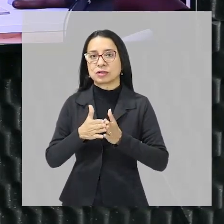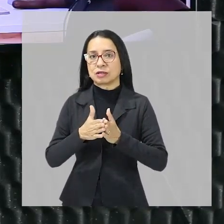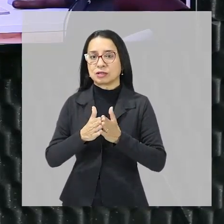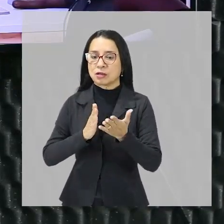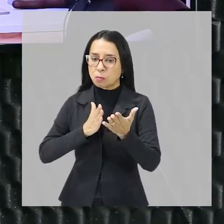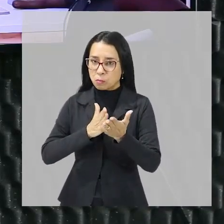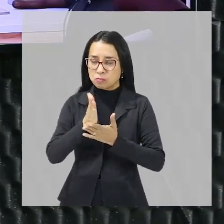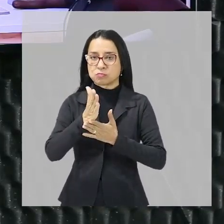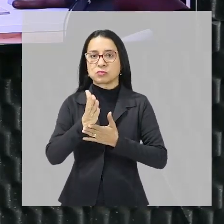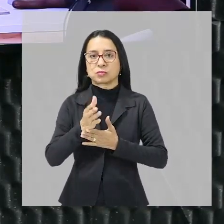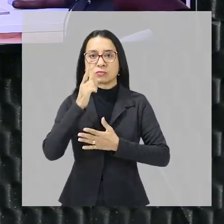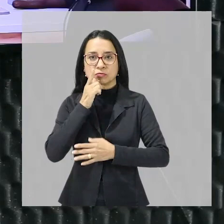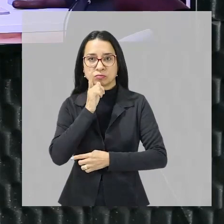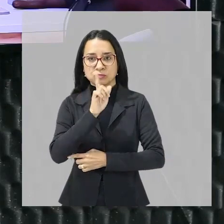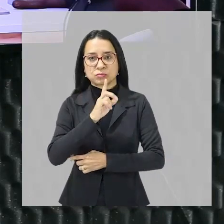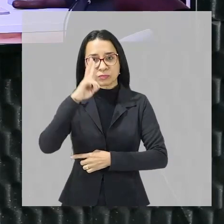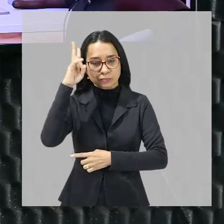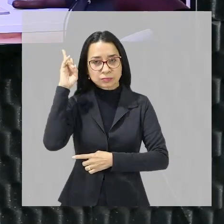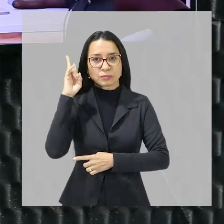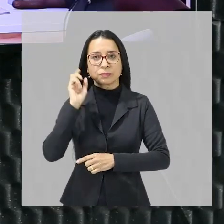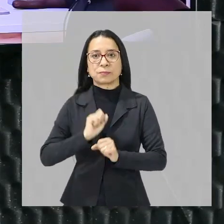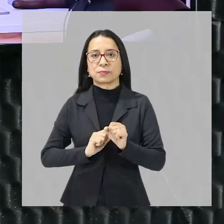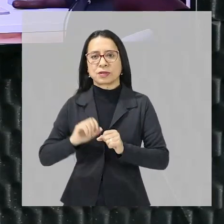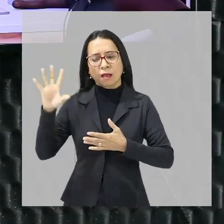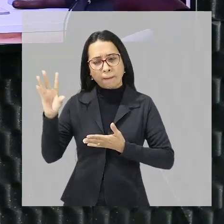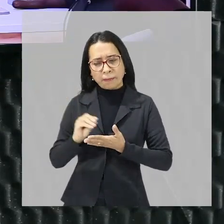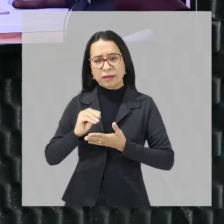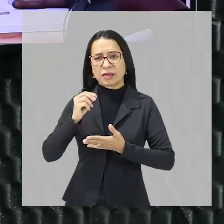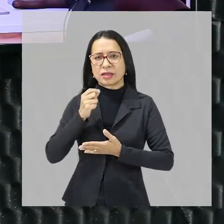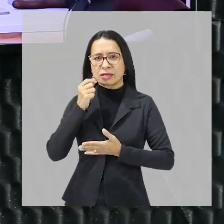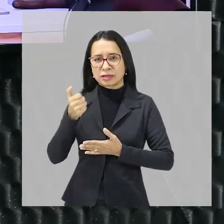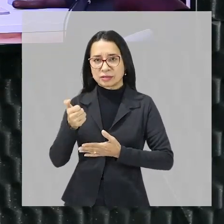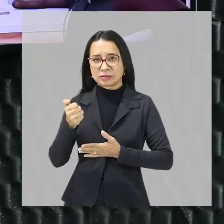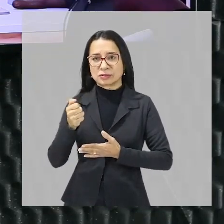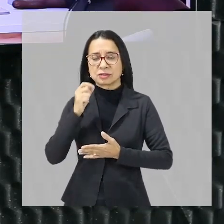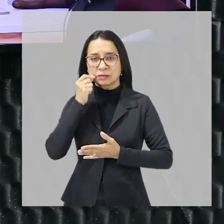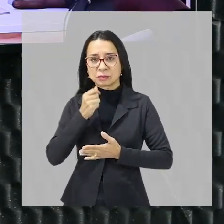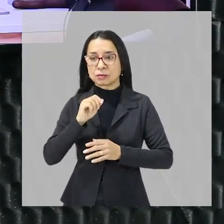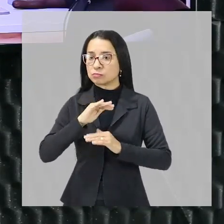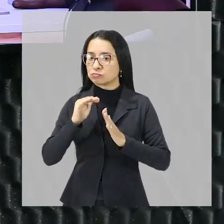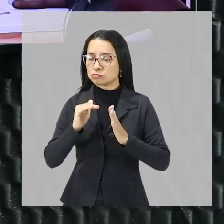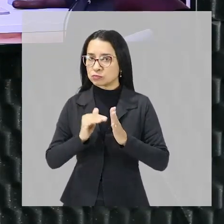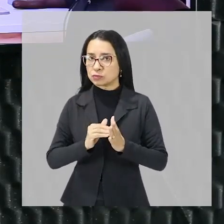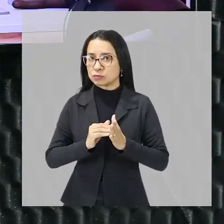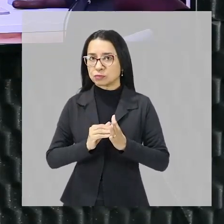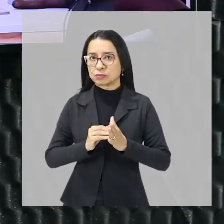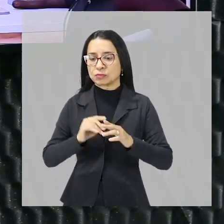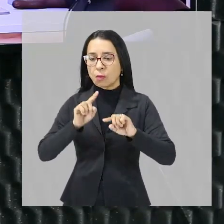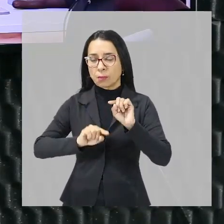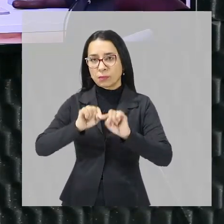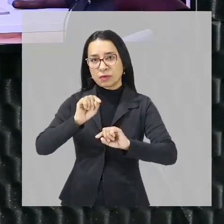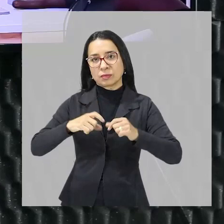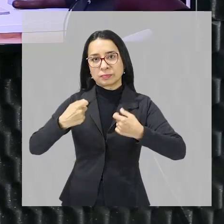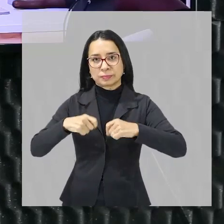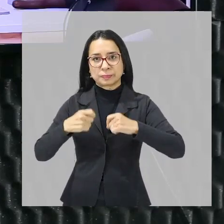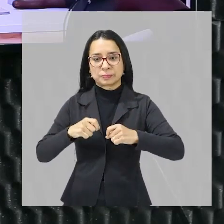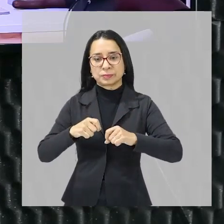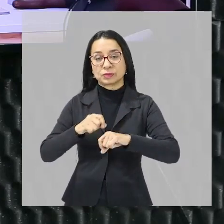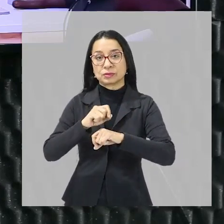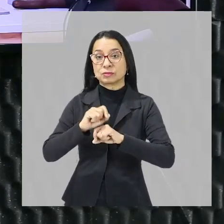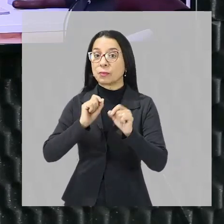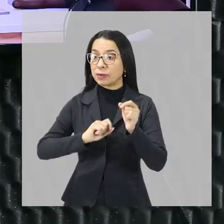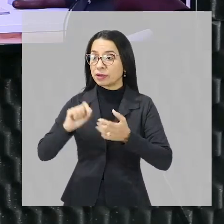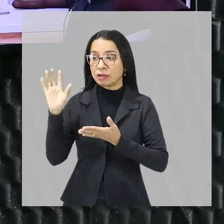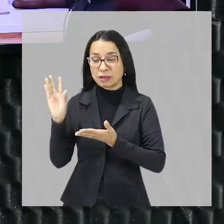vestibular. Então já fica aí ligado, fica ligada, já pega caderno, caneta, lápis, tudo aquilo que for preciso para anotar as dicas que eu vou te